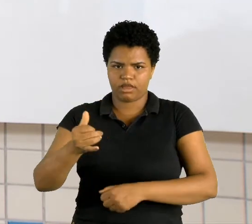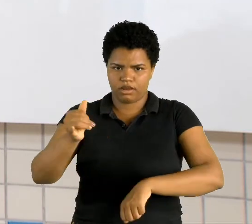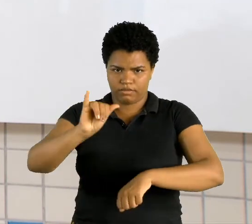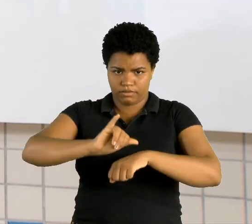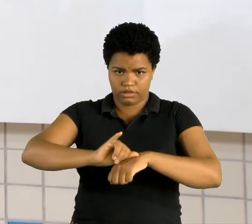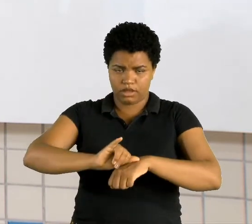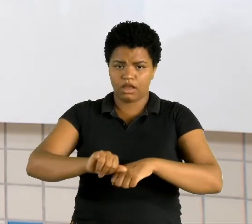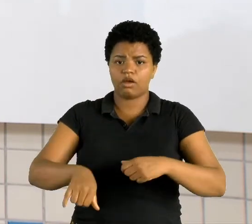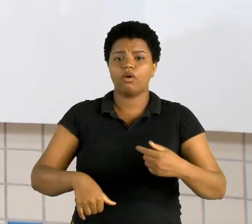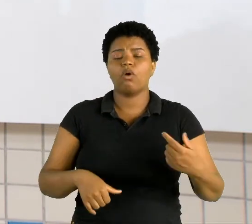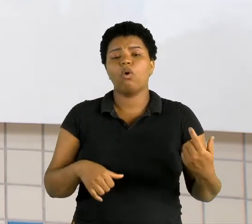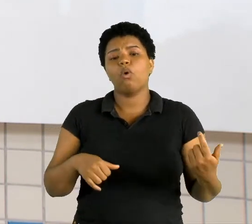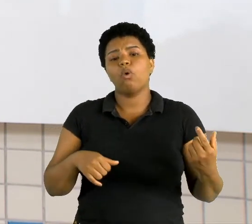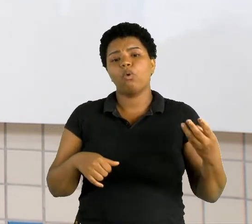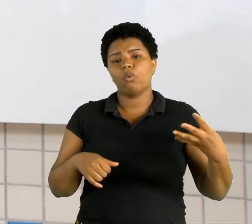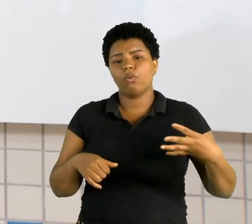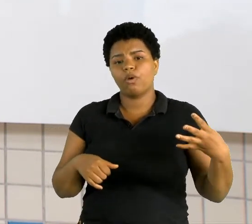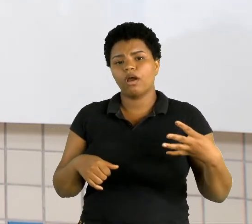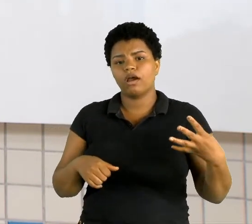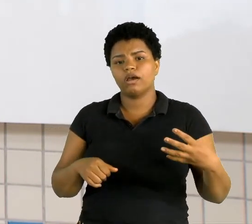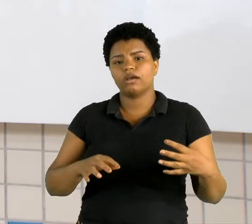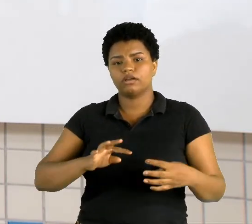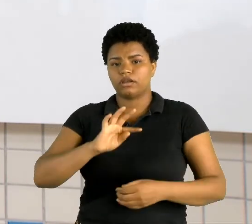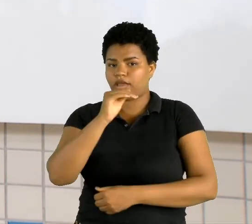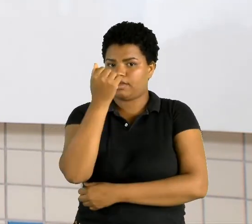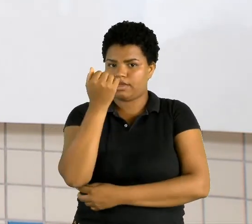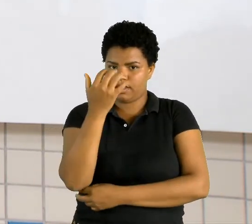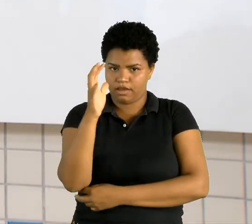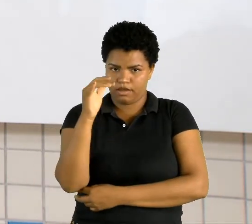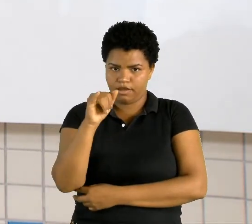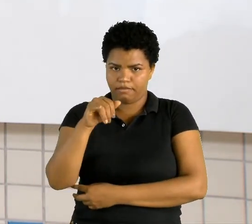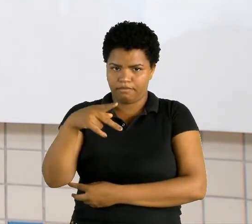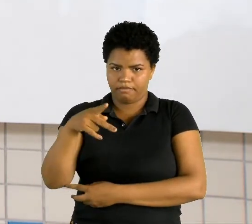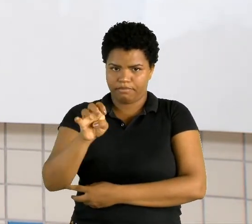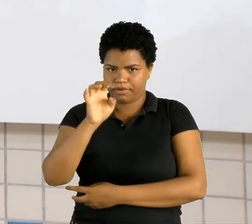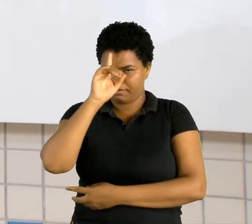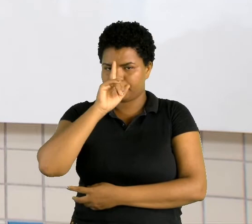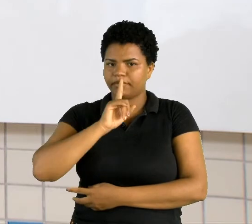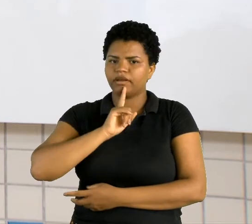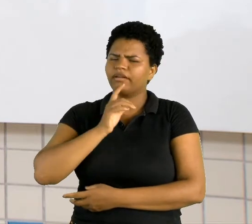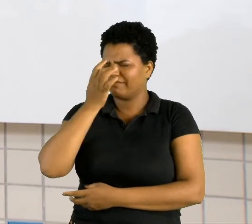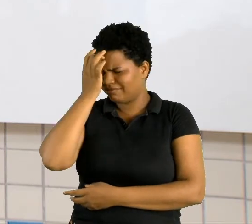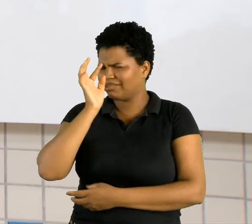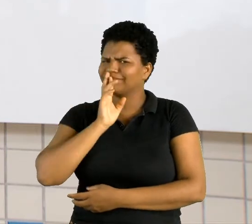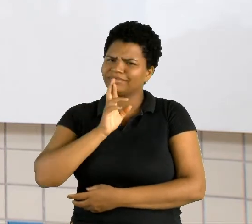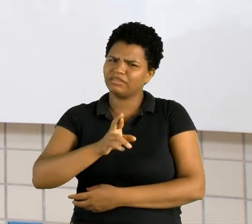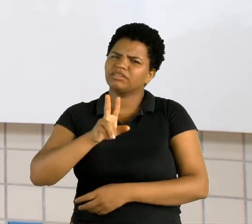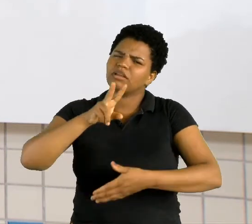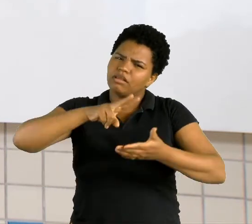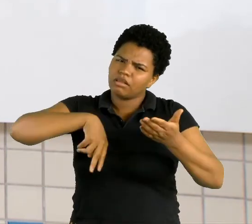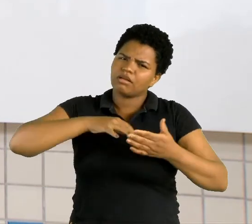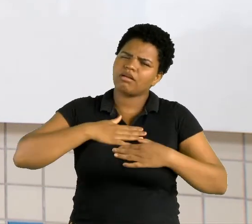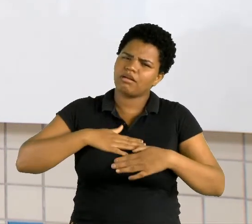amarelos. Está bem fácil de responder, basta você ler com calma,